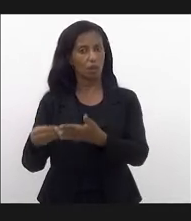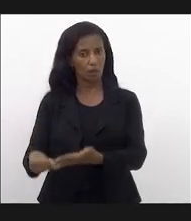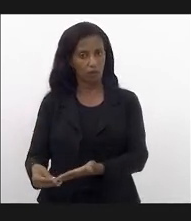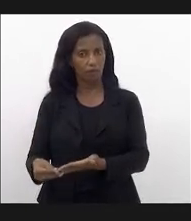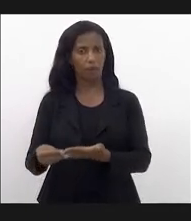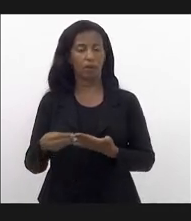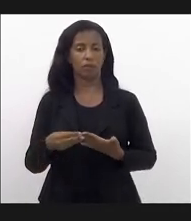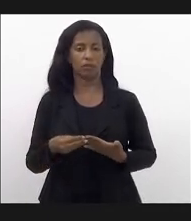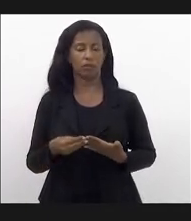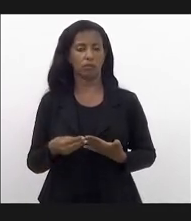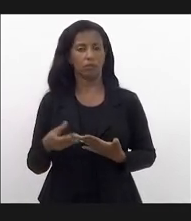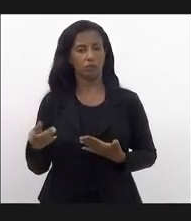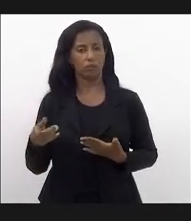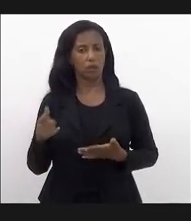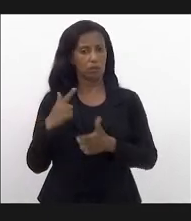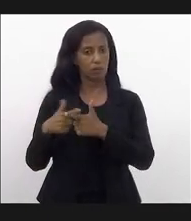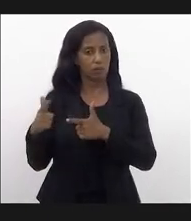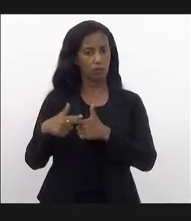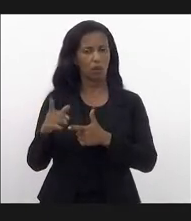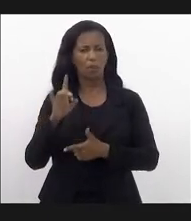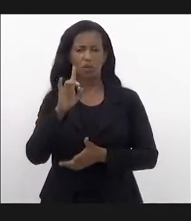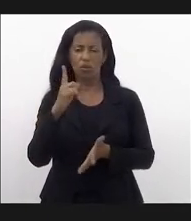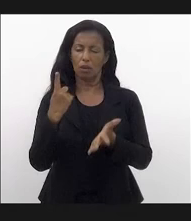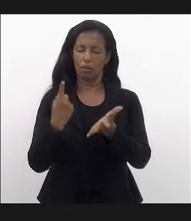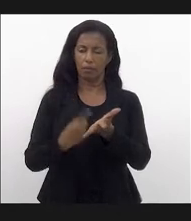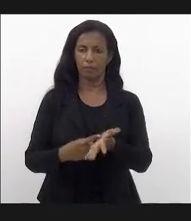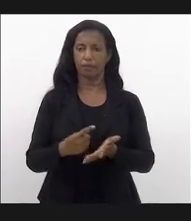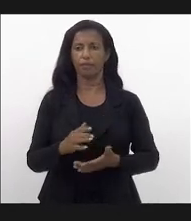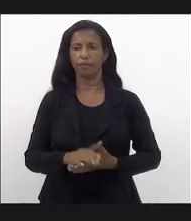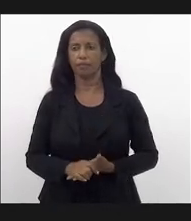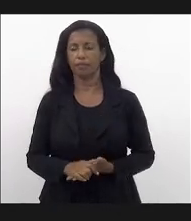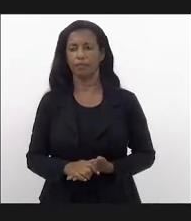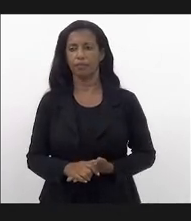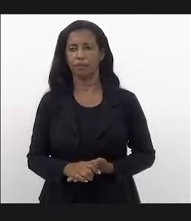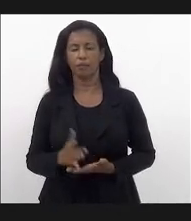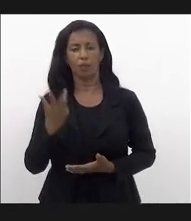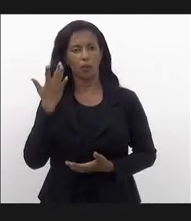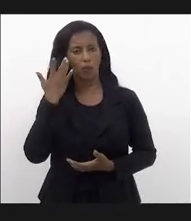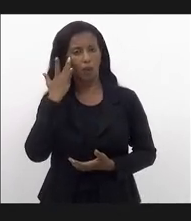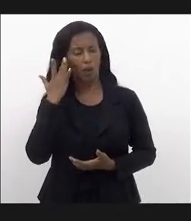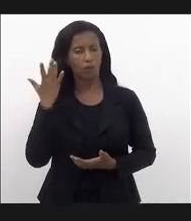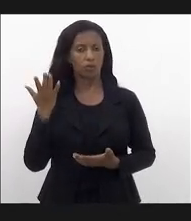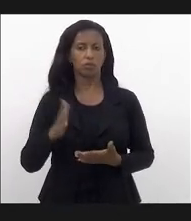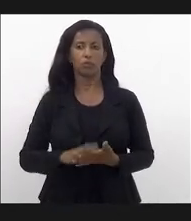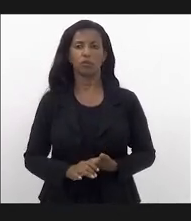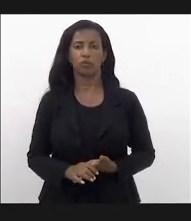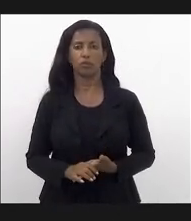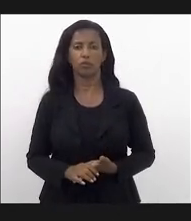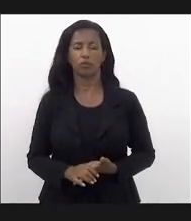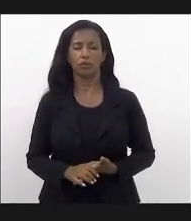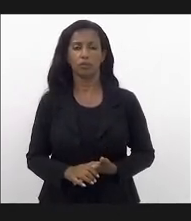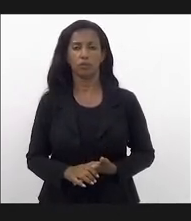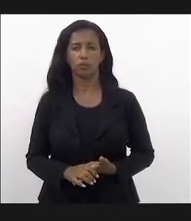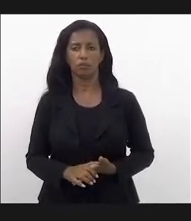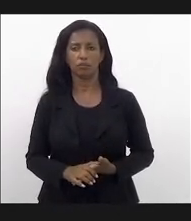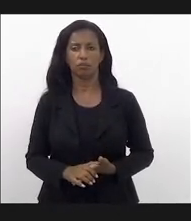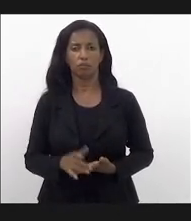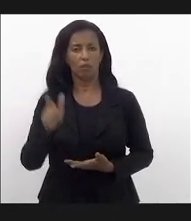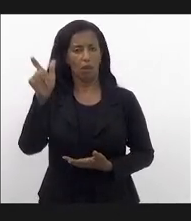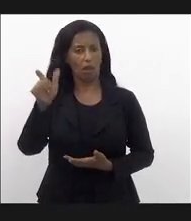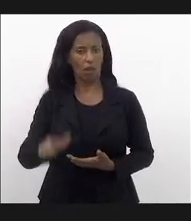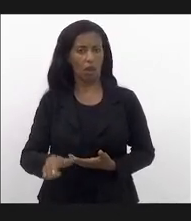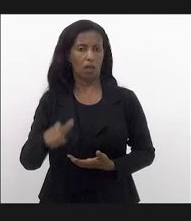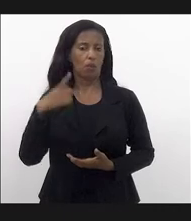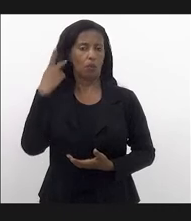essa questão mas é só para registrar né eu acho que é ele como